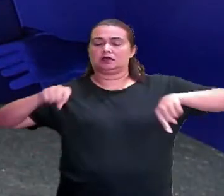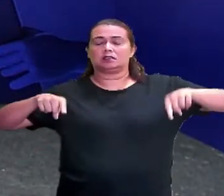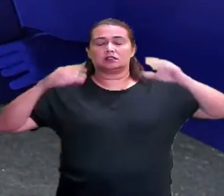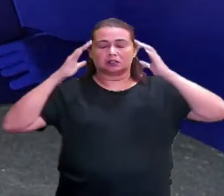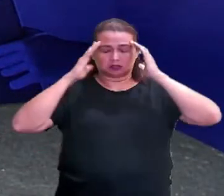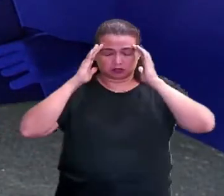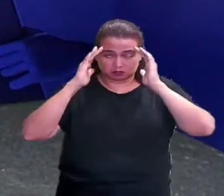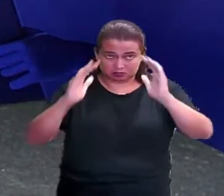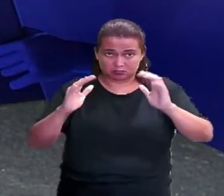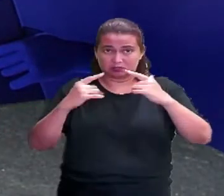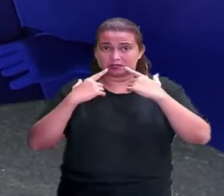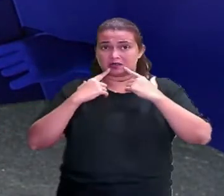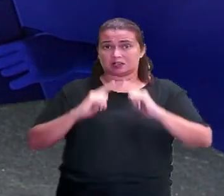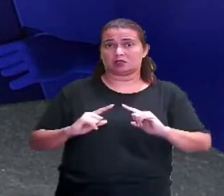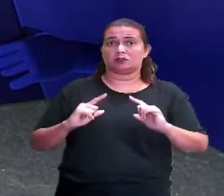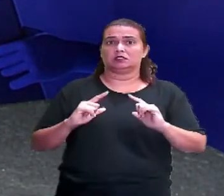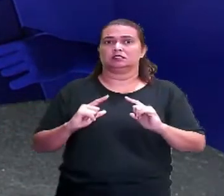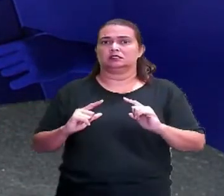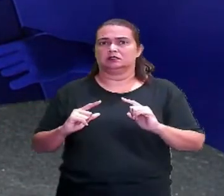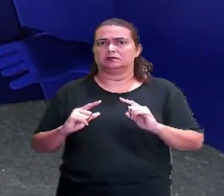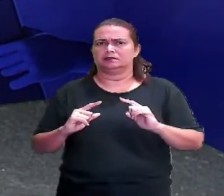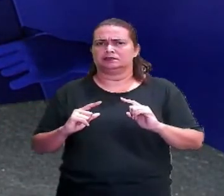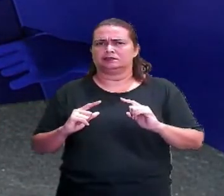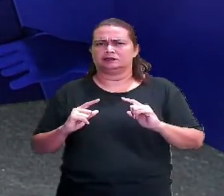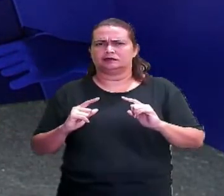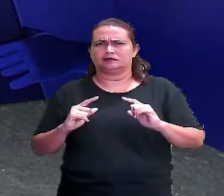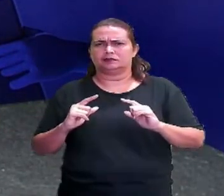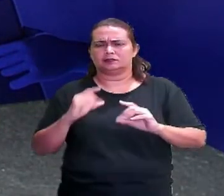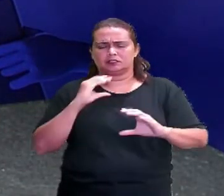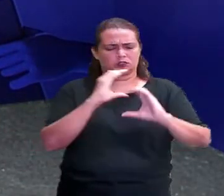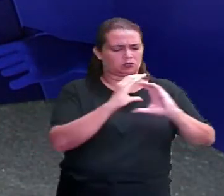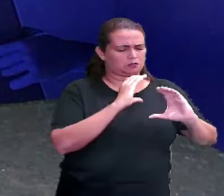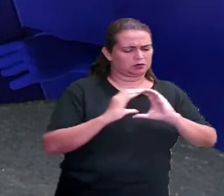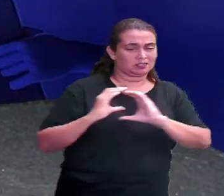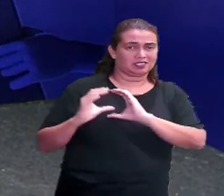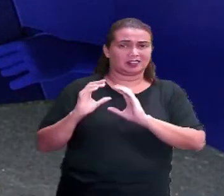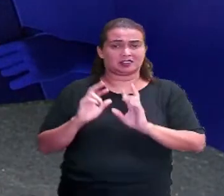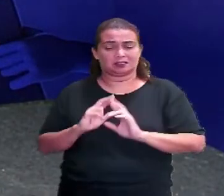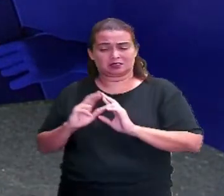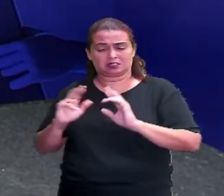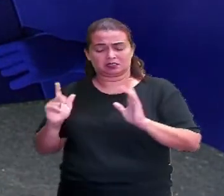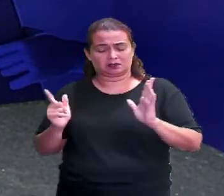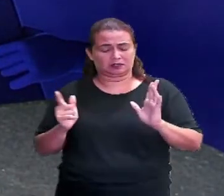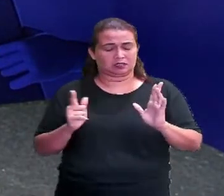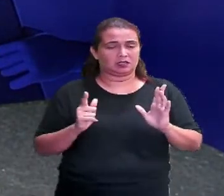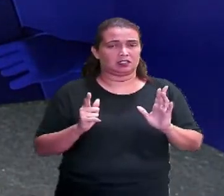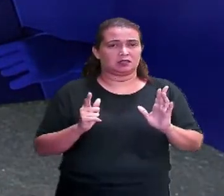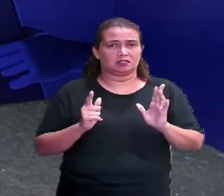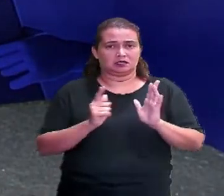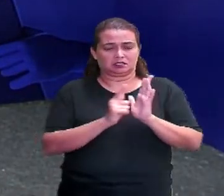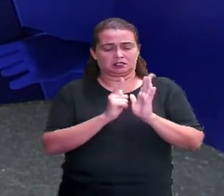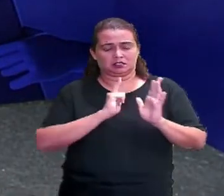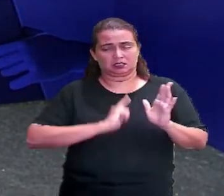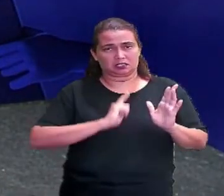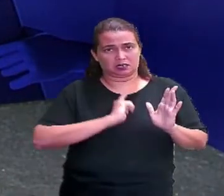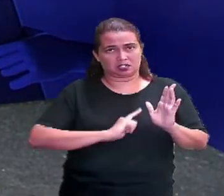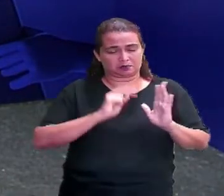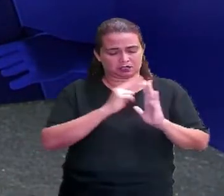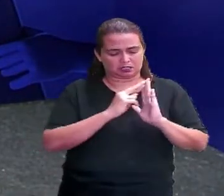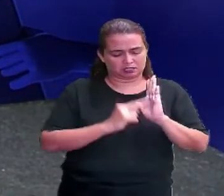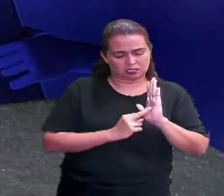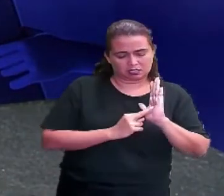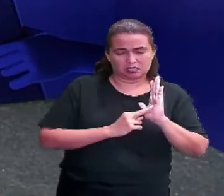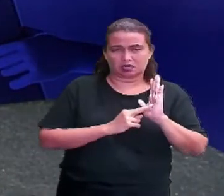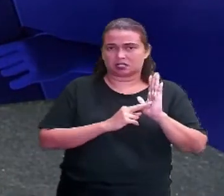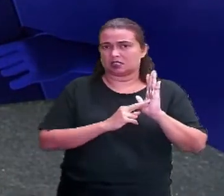né? As formas de comunicação que não estão ali orientadas pela regra da